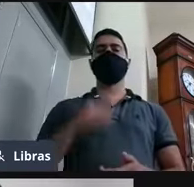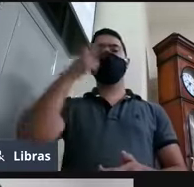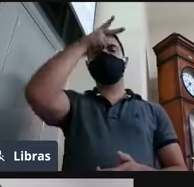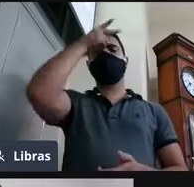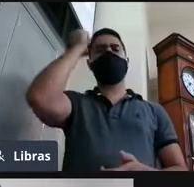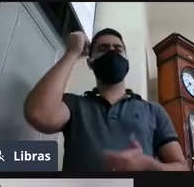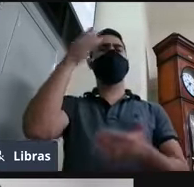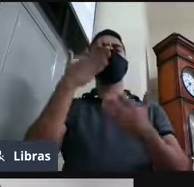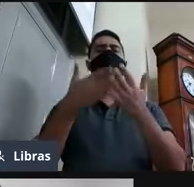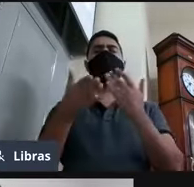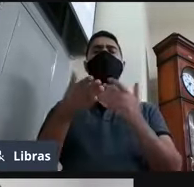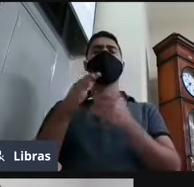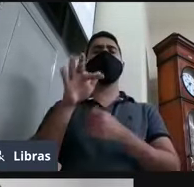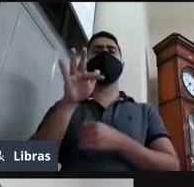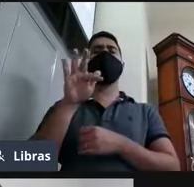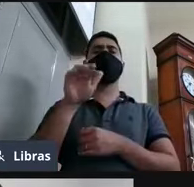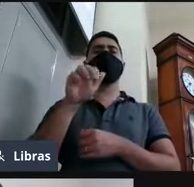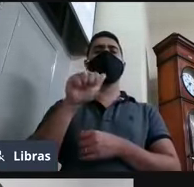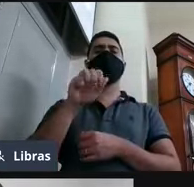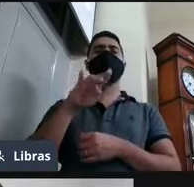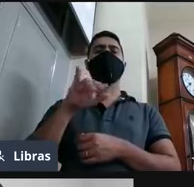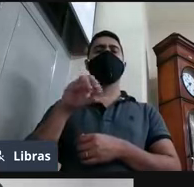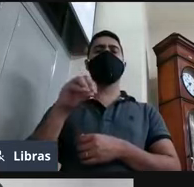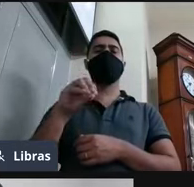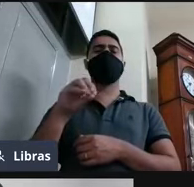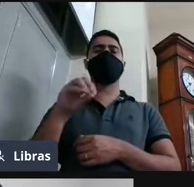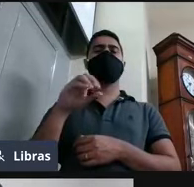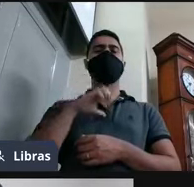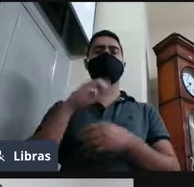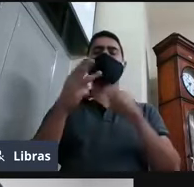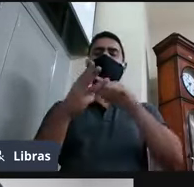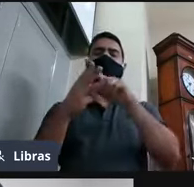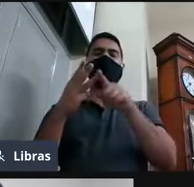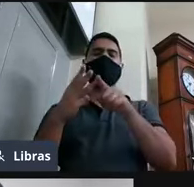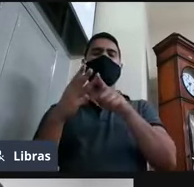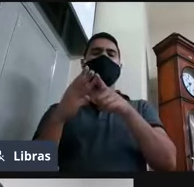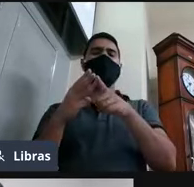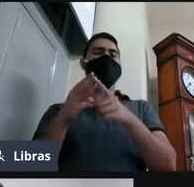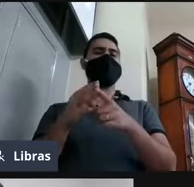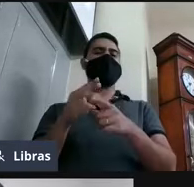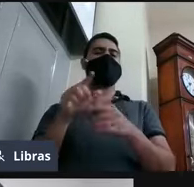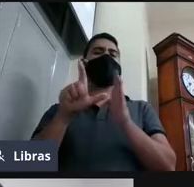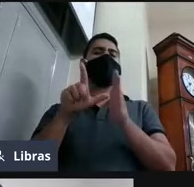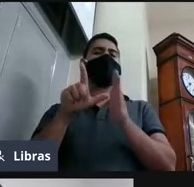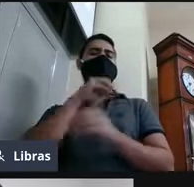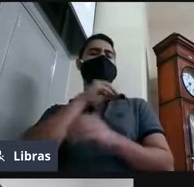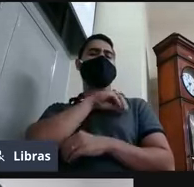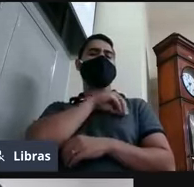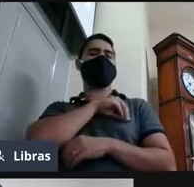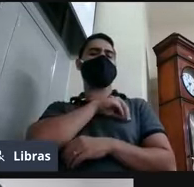perdeu foi o Fábio Vieira. Deixou 3 folhas de pagamento ou mais de atraso para trás aí.